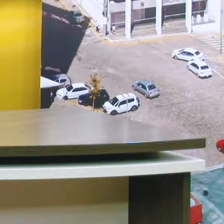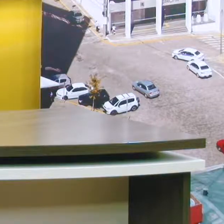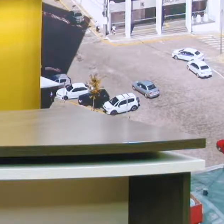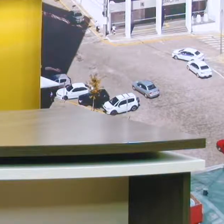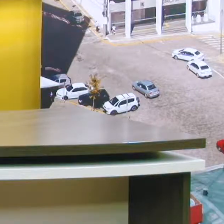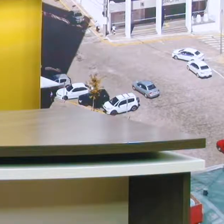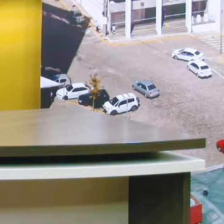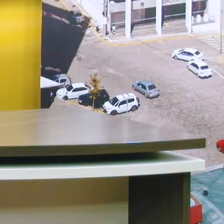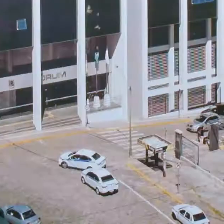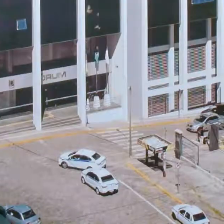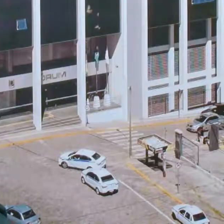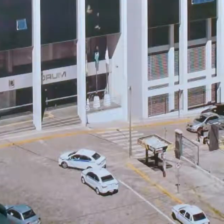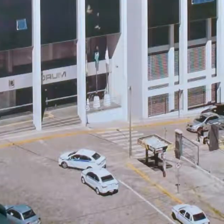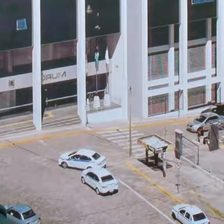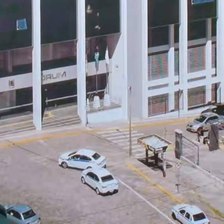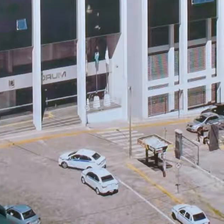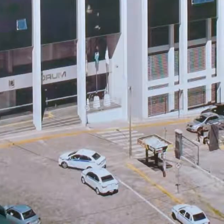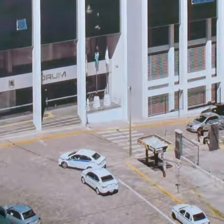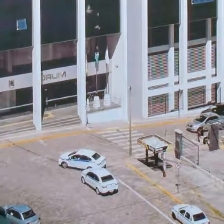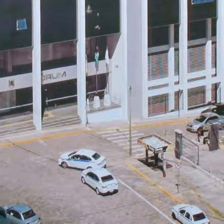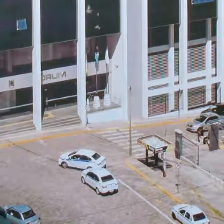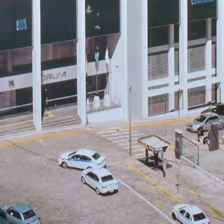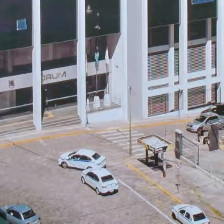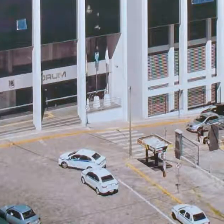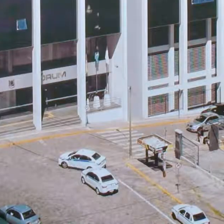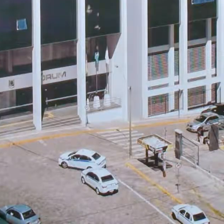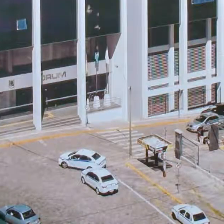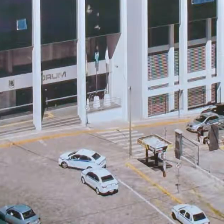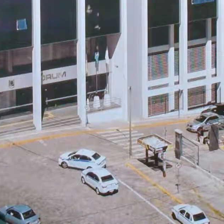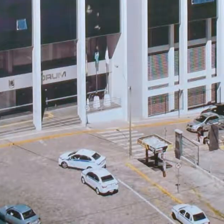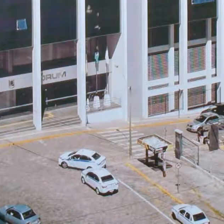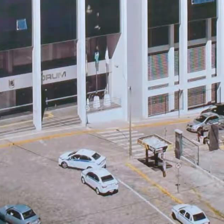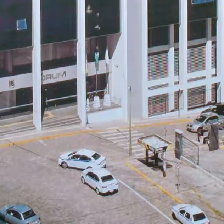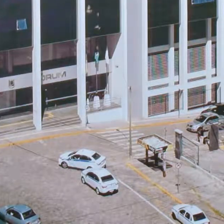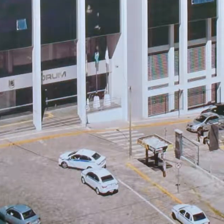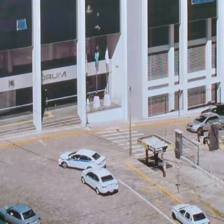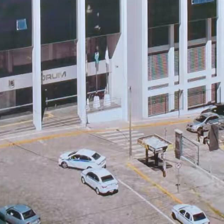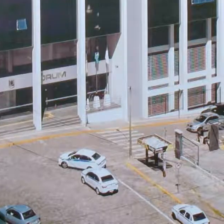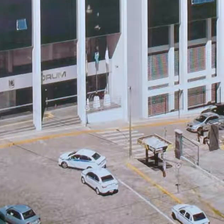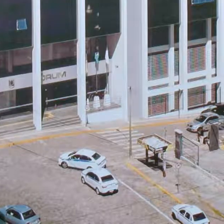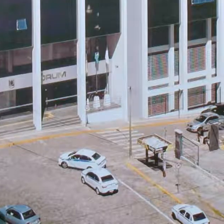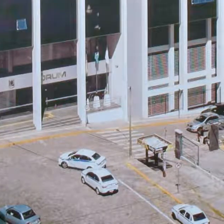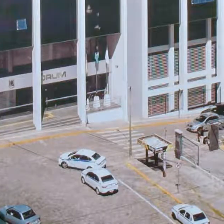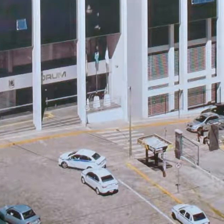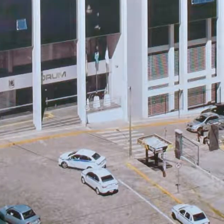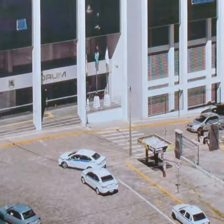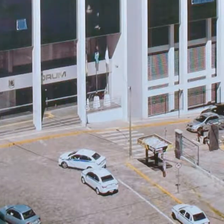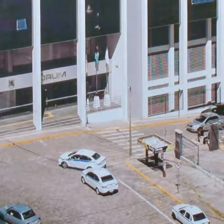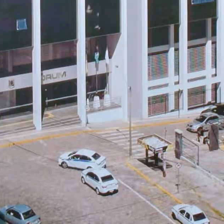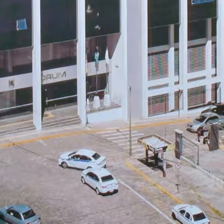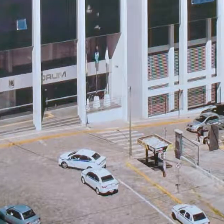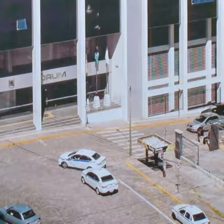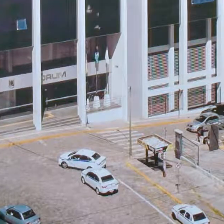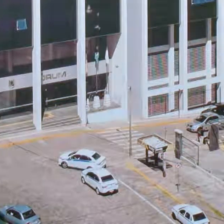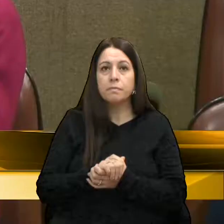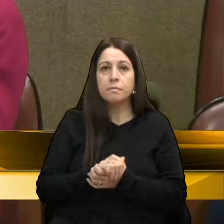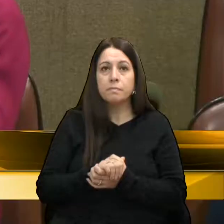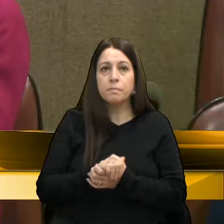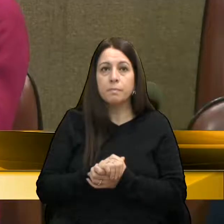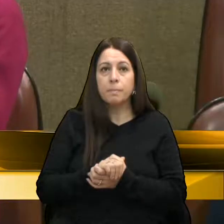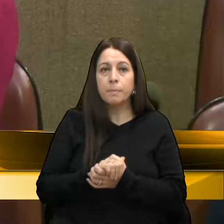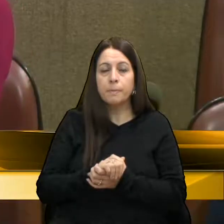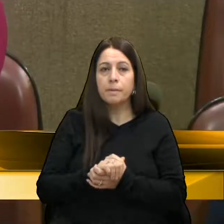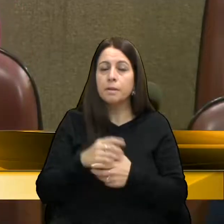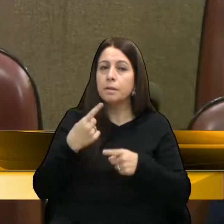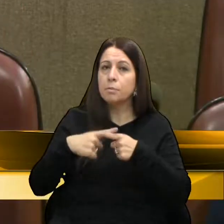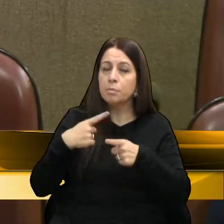produtores rurais. Na pauta, a moção de apoio ao projeto do deputado federal Afonso Ram, do PP.